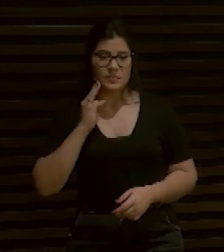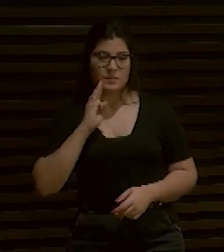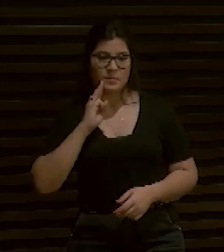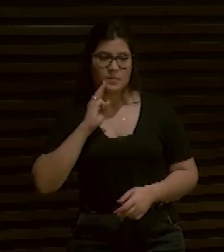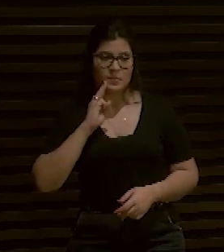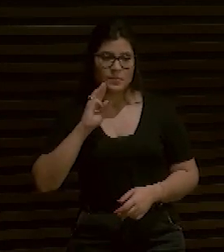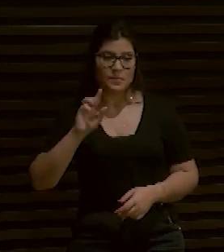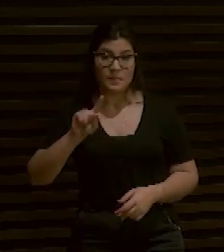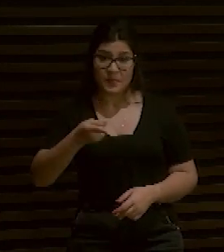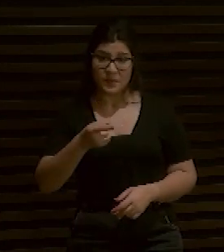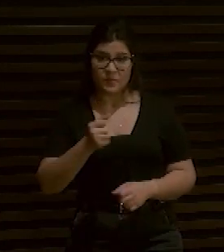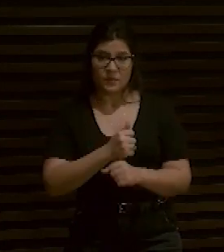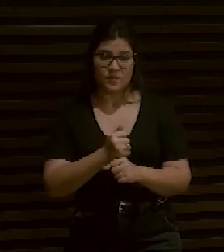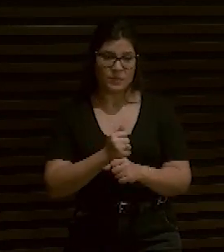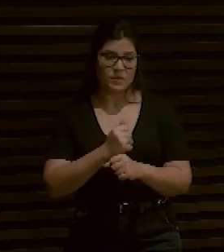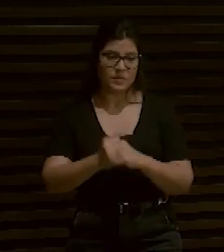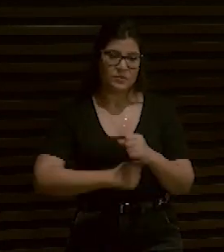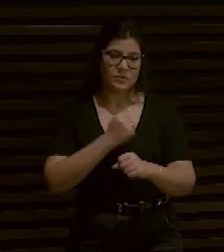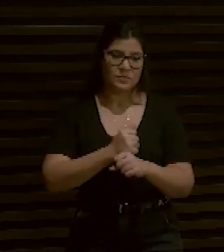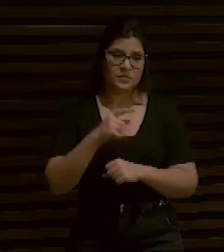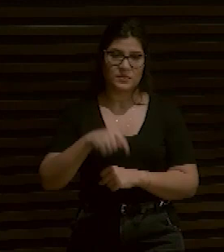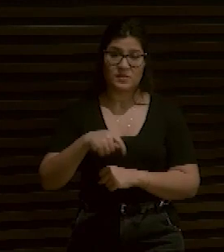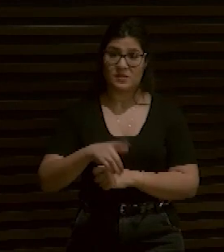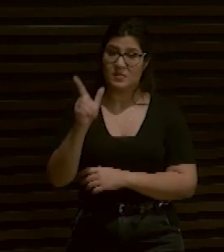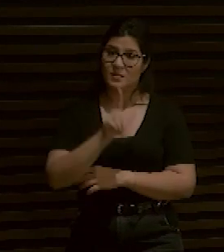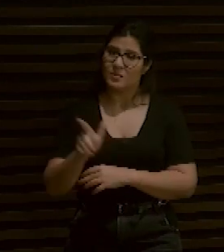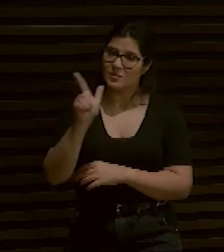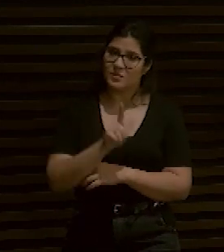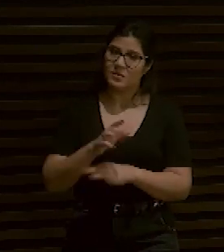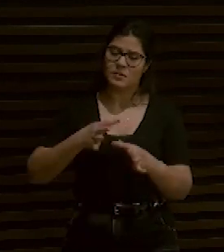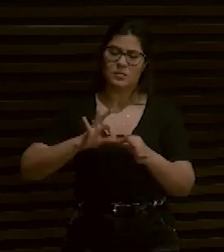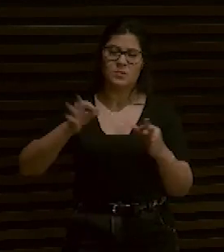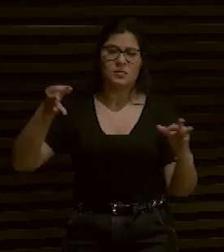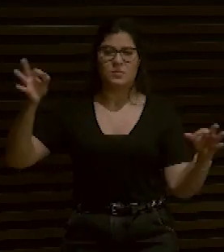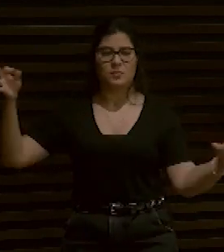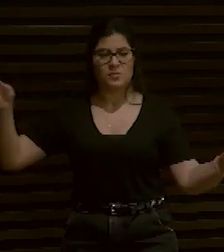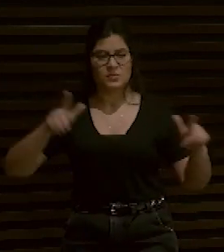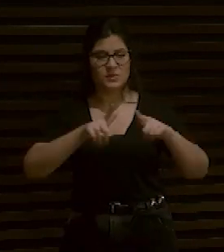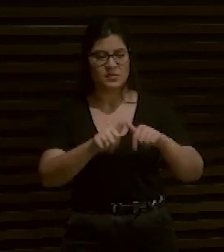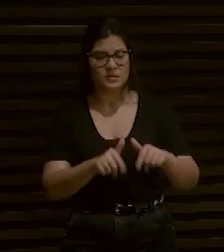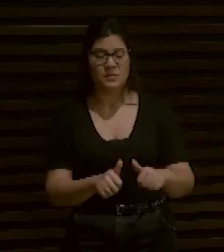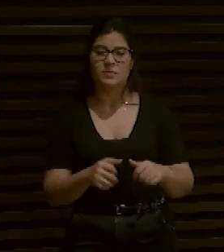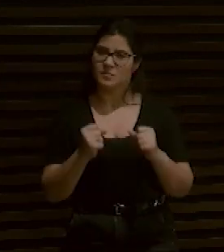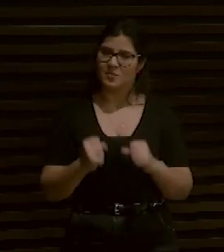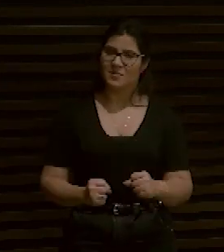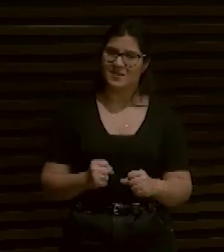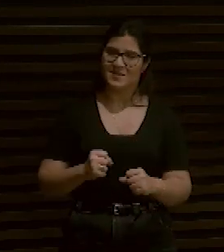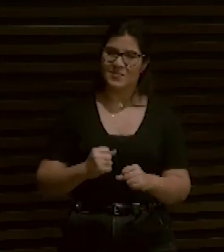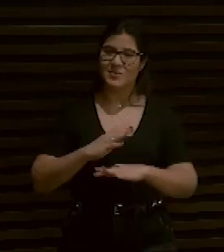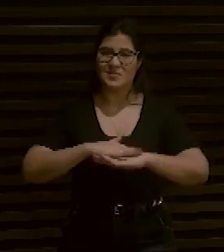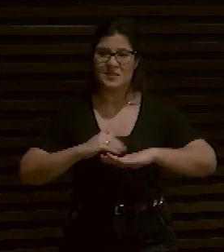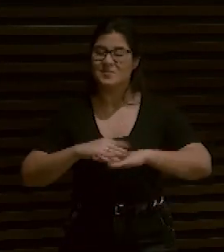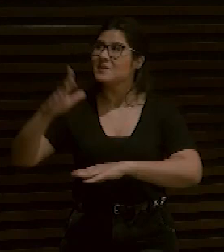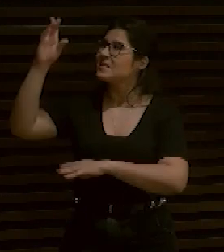Paraná, no Brasil, a alguns milhares de quilômetros de Israel, podendo ter a oportunidade de chamar o nosso